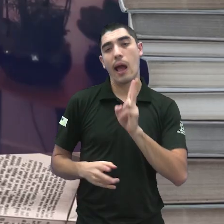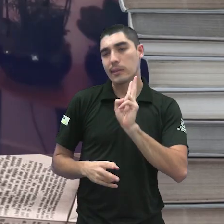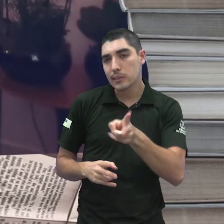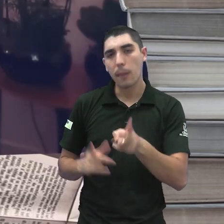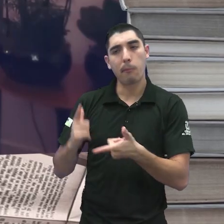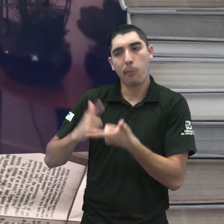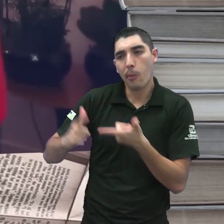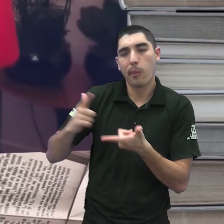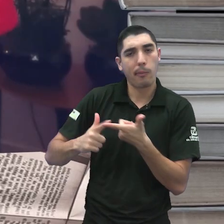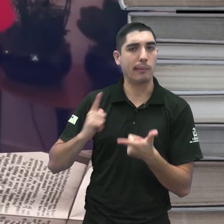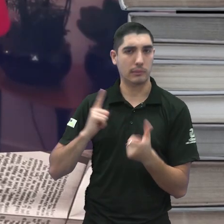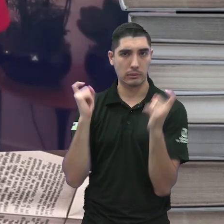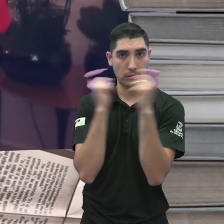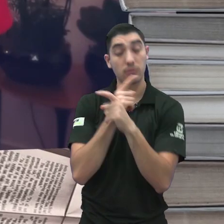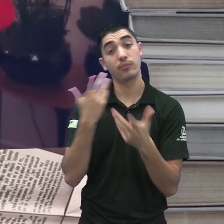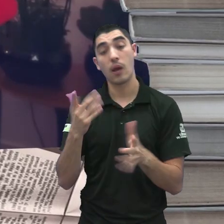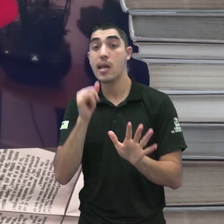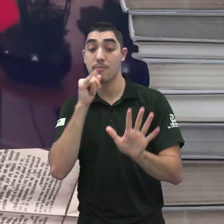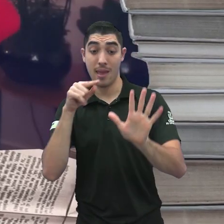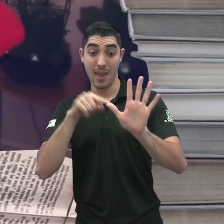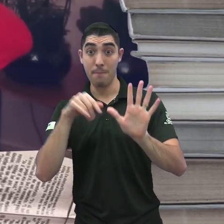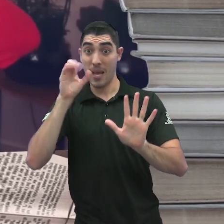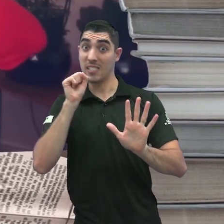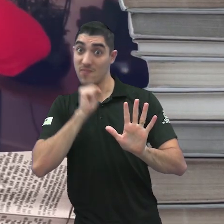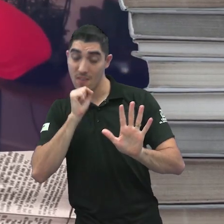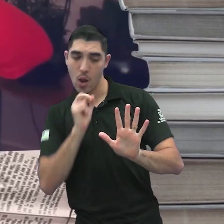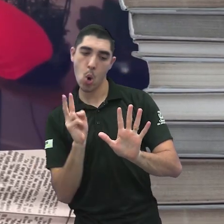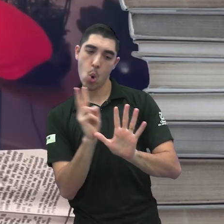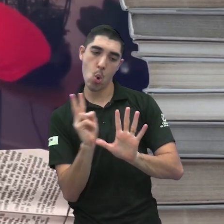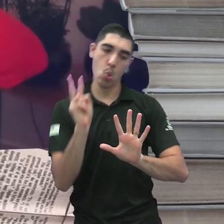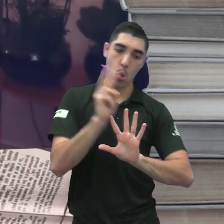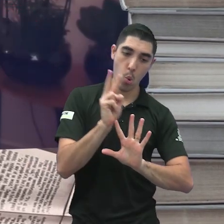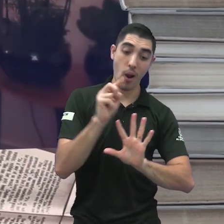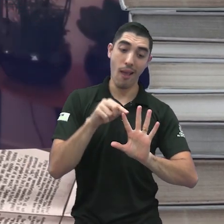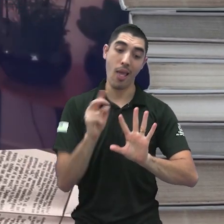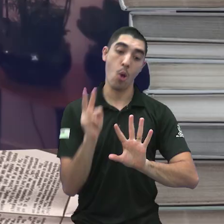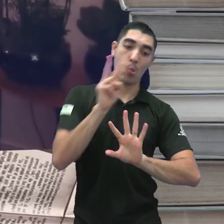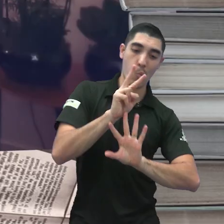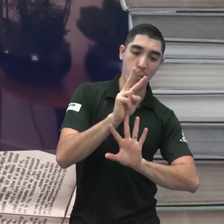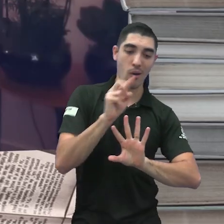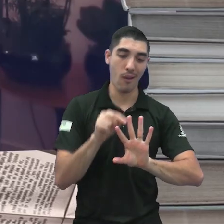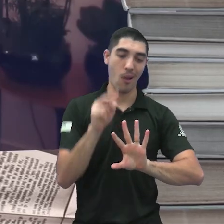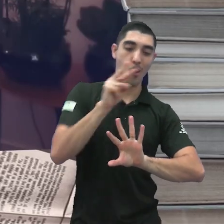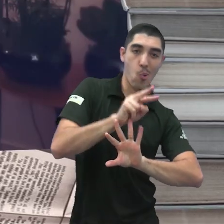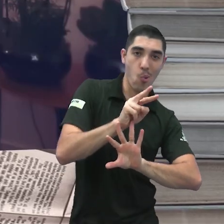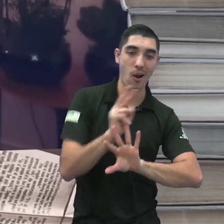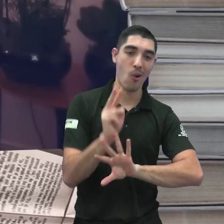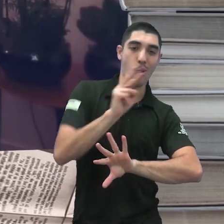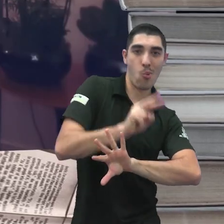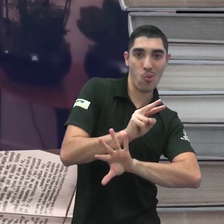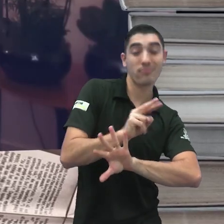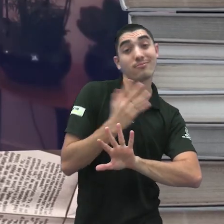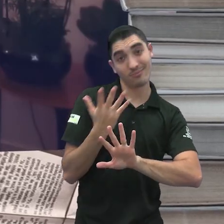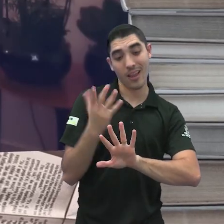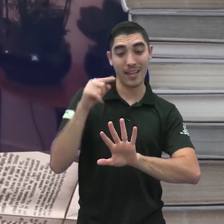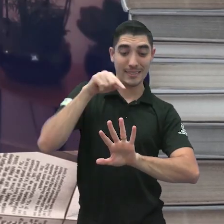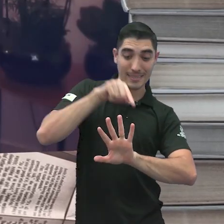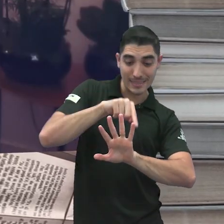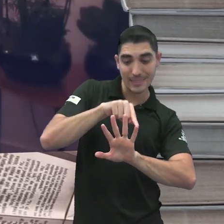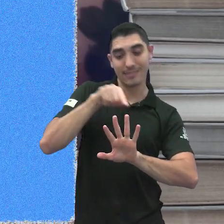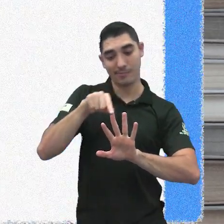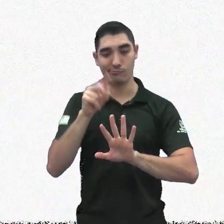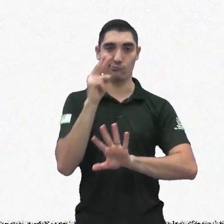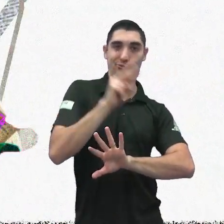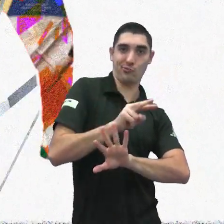está periclitante, o mais velho cuida do próximo da escadinha. Então, o pequenininho é meio que